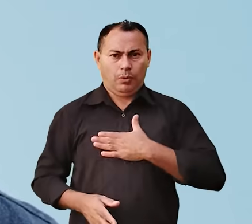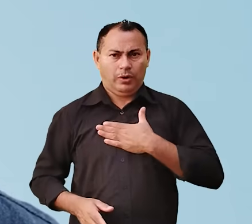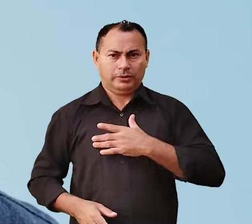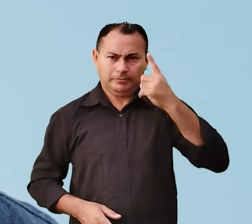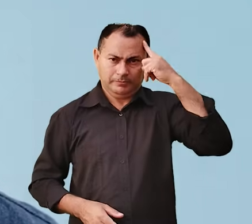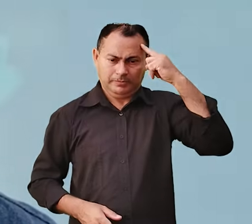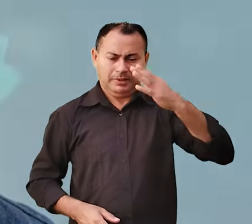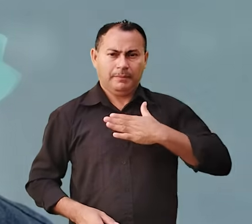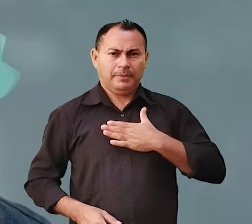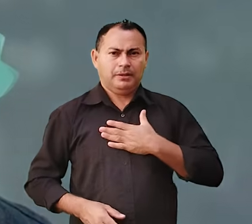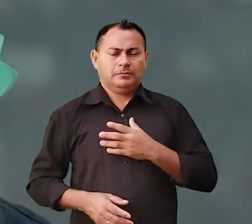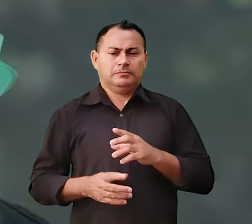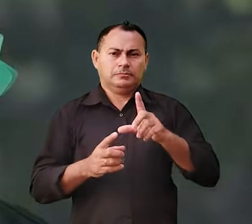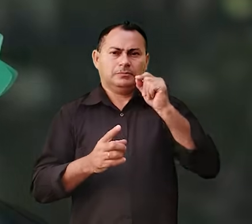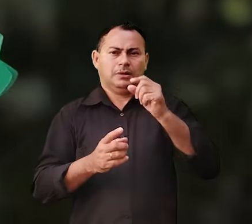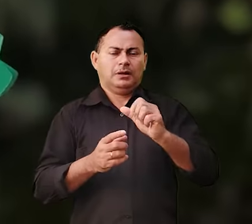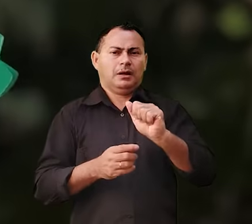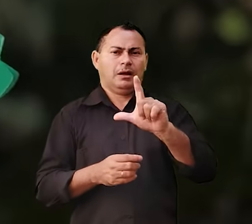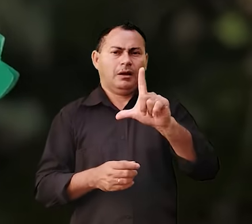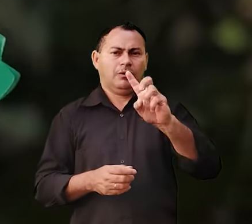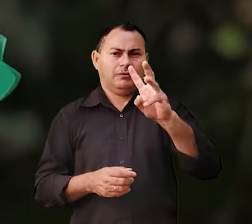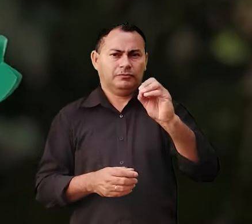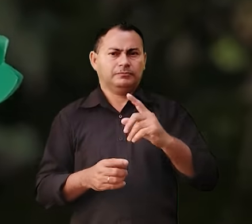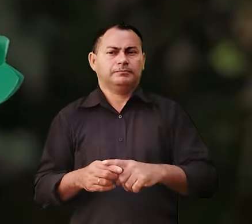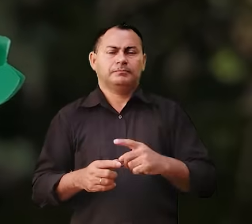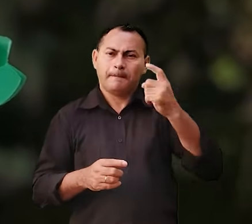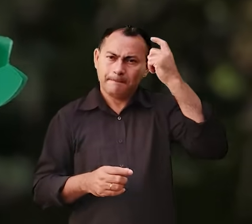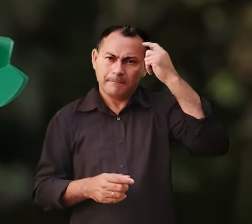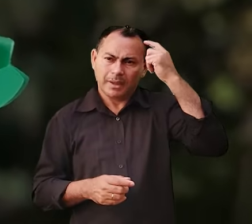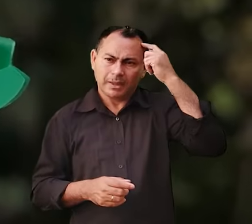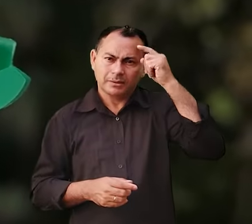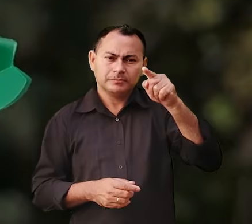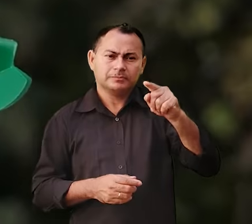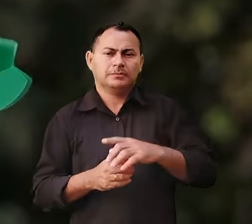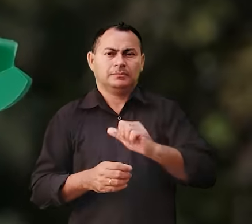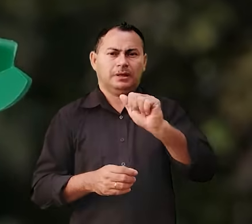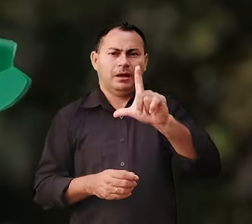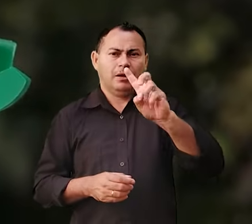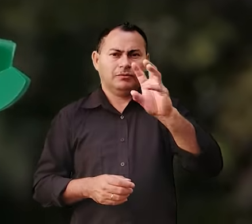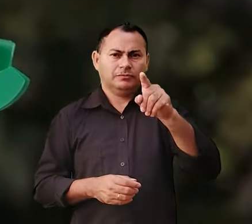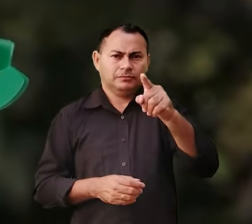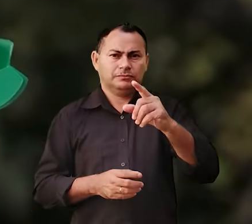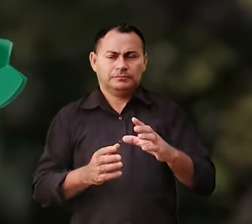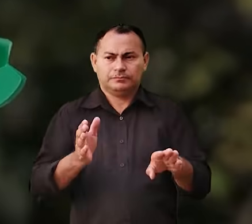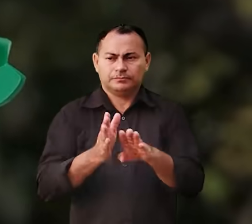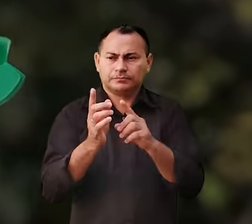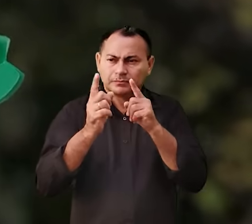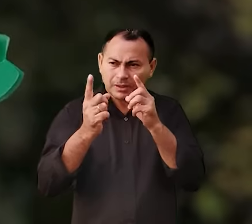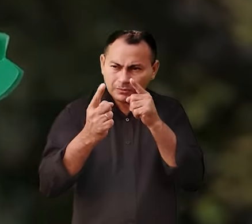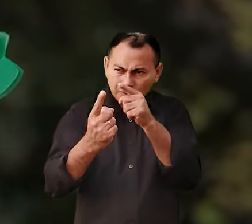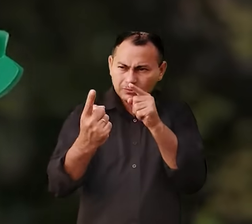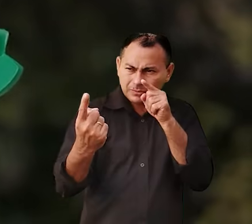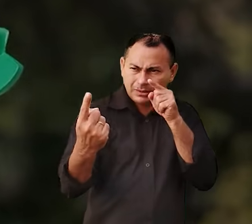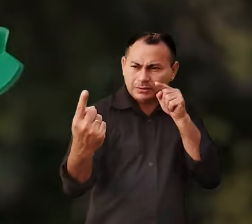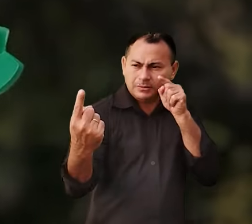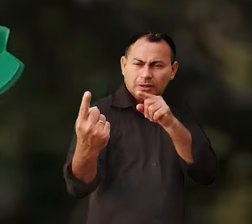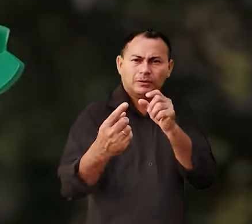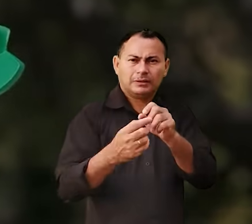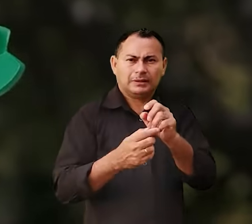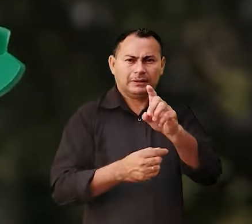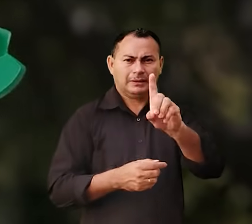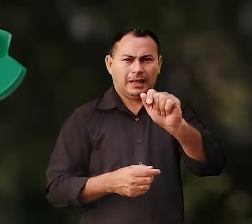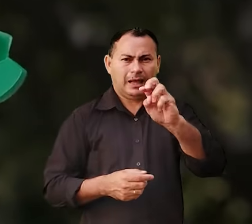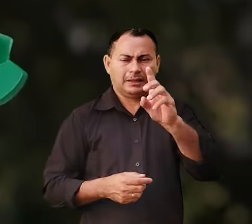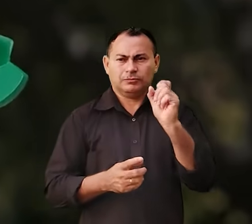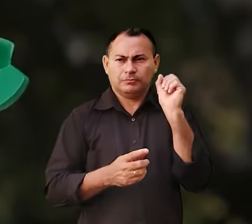Gosto de pensar nas minhas prioridades como alvos. Pense em um daqueles alvos nos quais você atira. Você tenta tirar o dardo